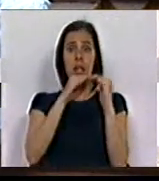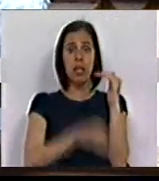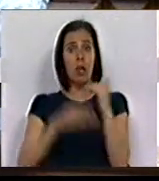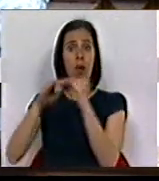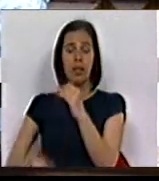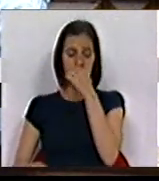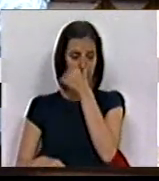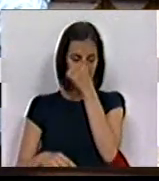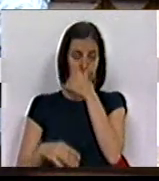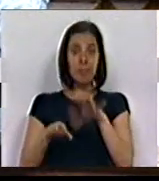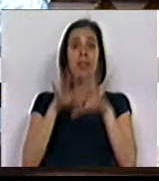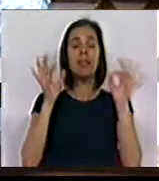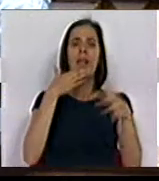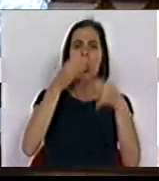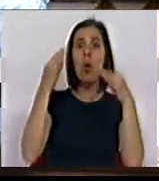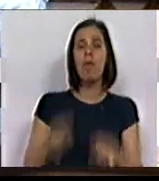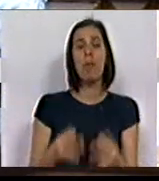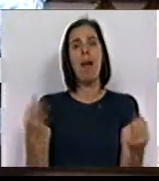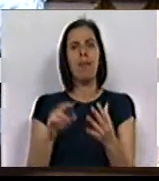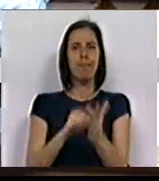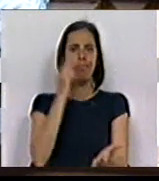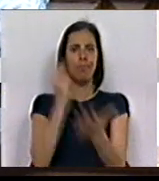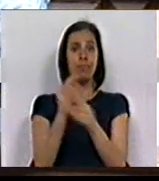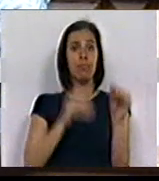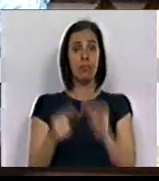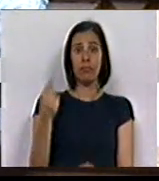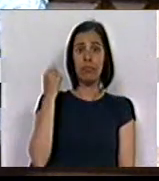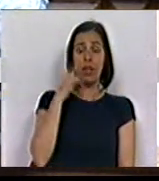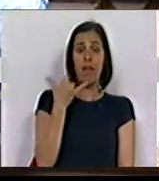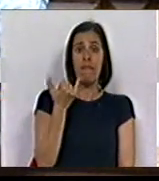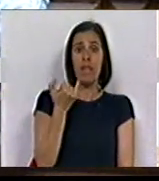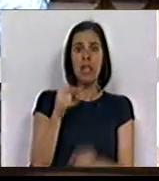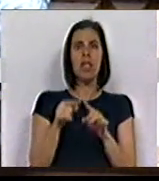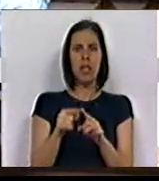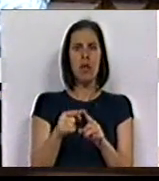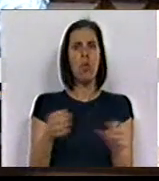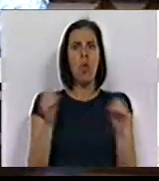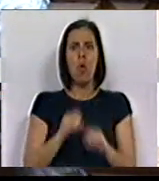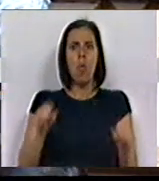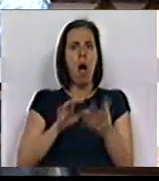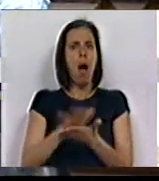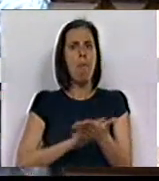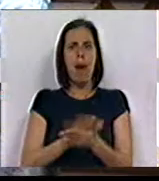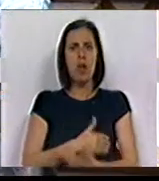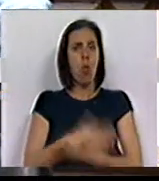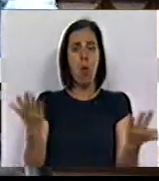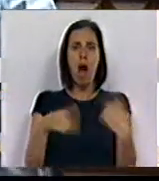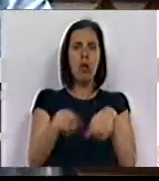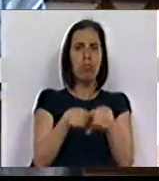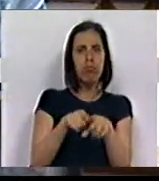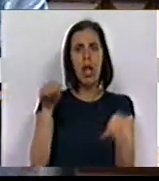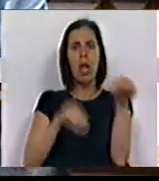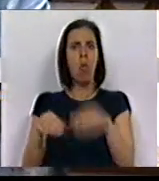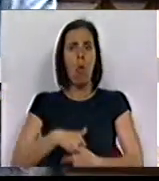desigualdades. Porque, como confirma a pesada derrota eleitoral do passado dia 25, não tem base social, política